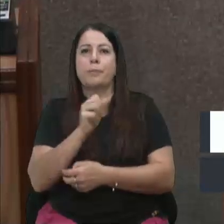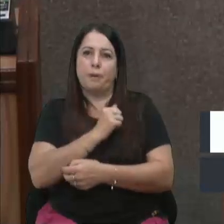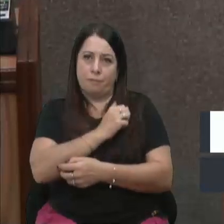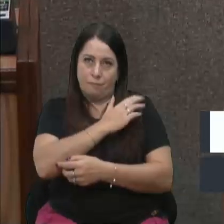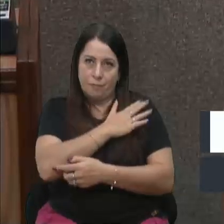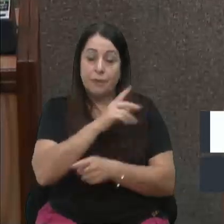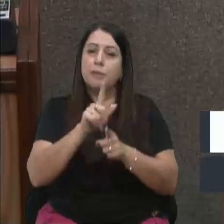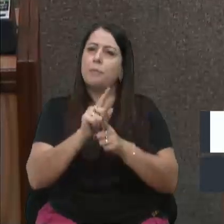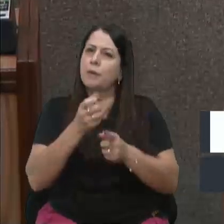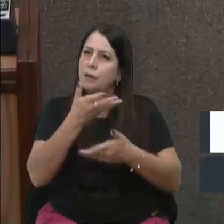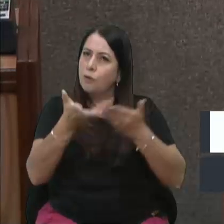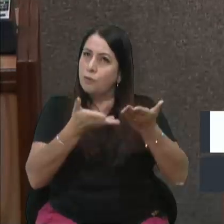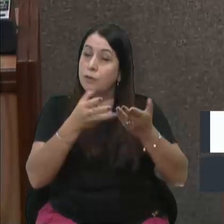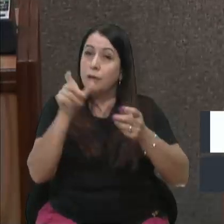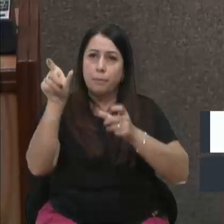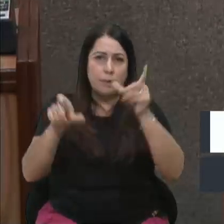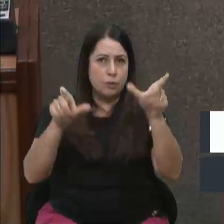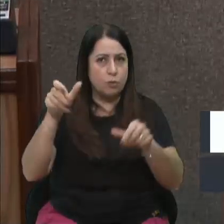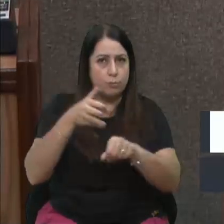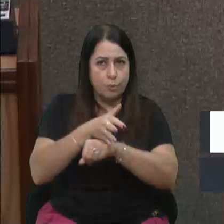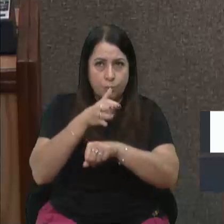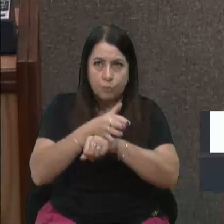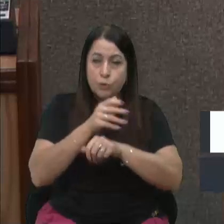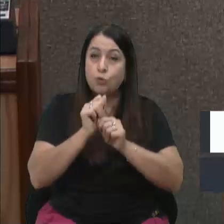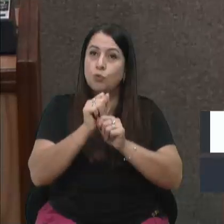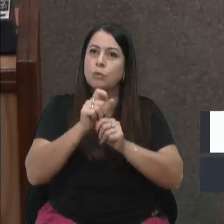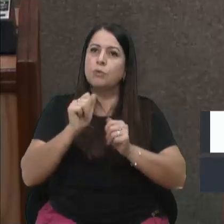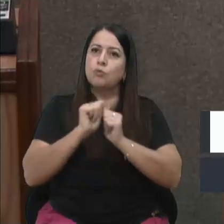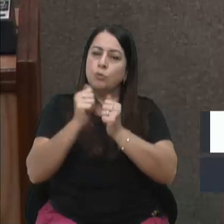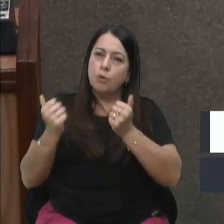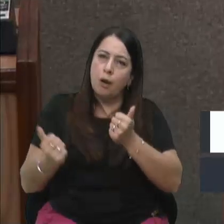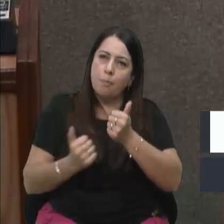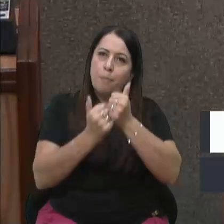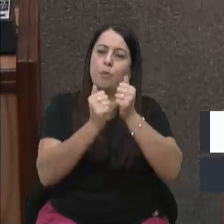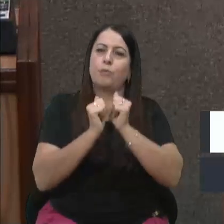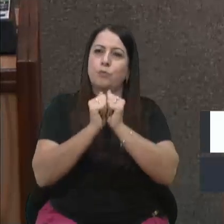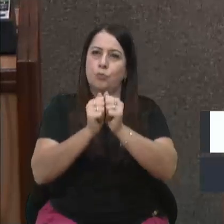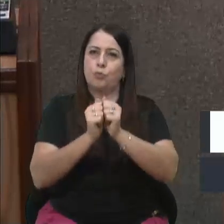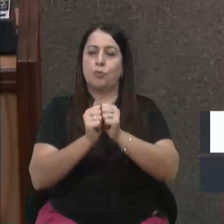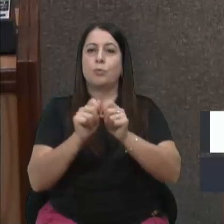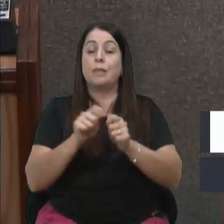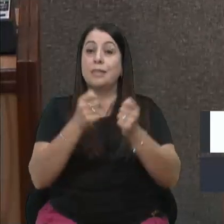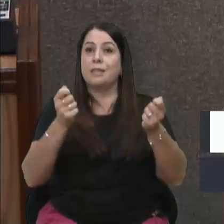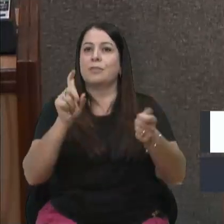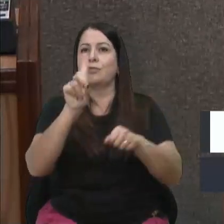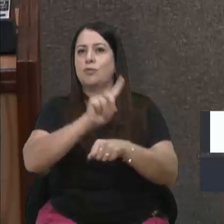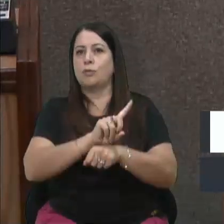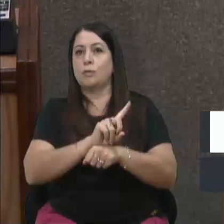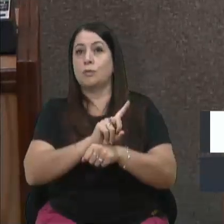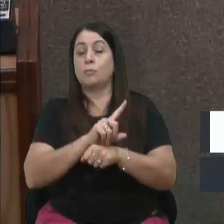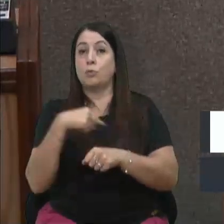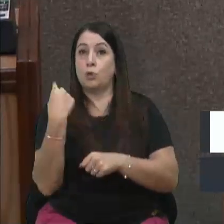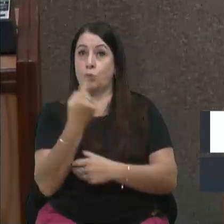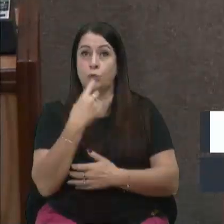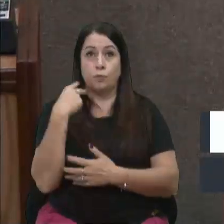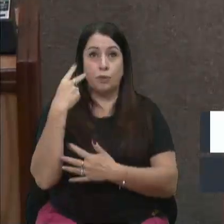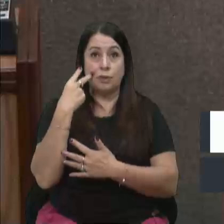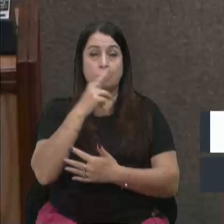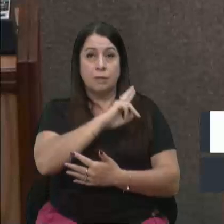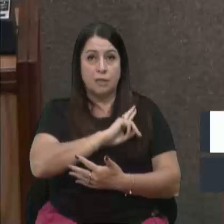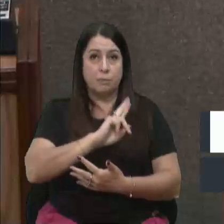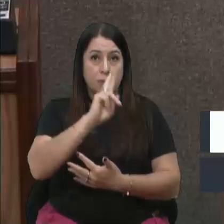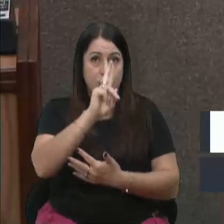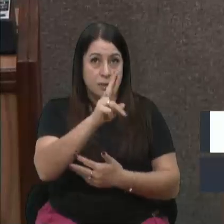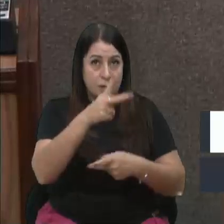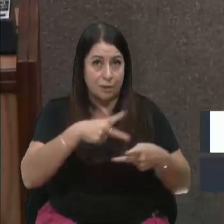receberam também, das pessoas que participaram, que se engajaram nesta agenda, porque eu costumo dizer que nós, vereadores,